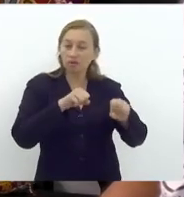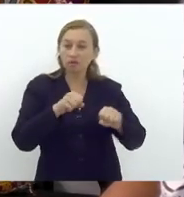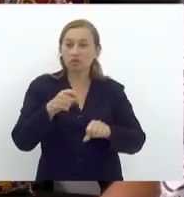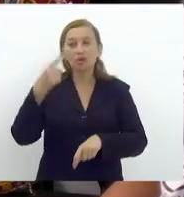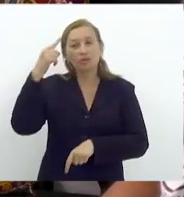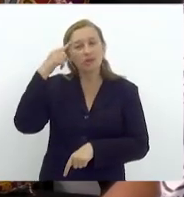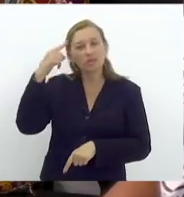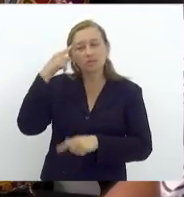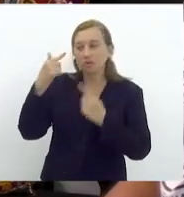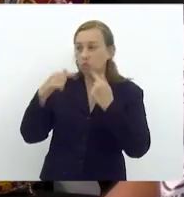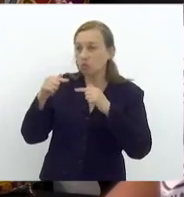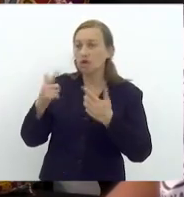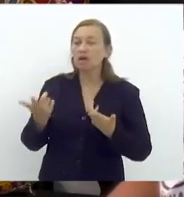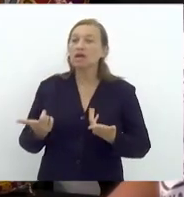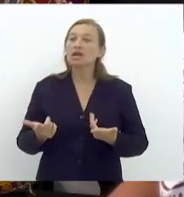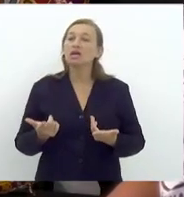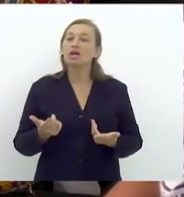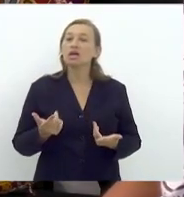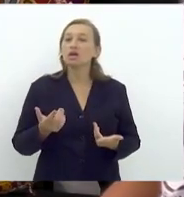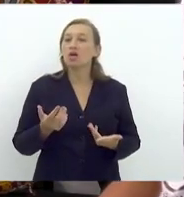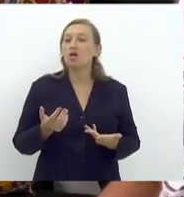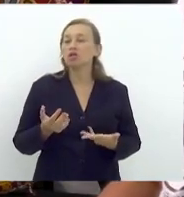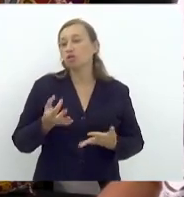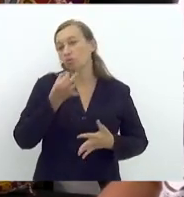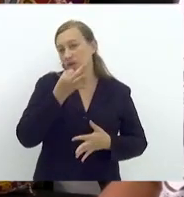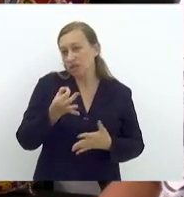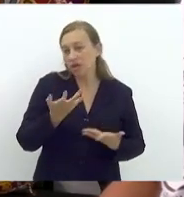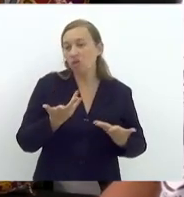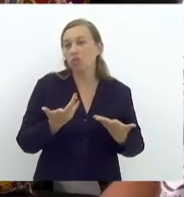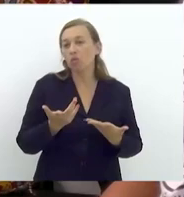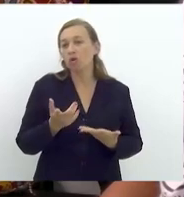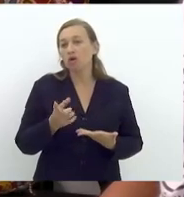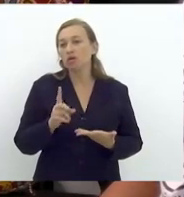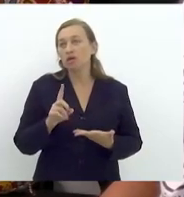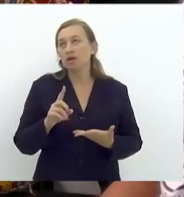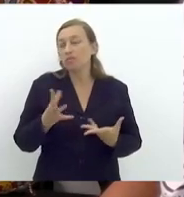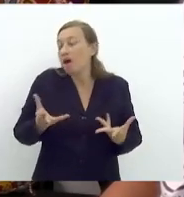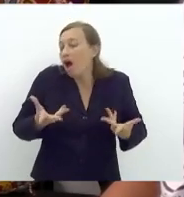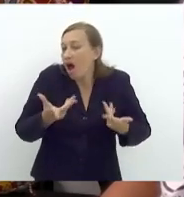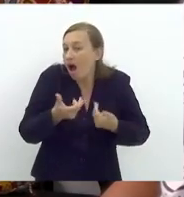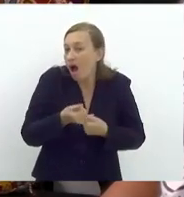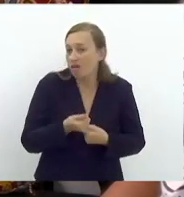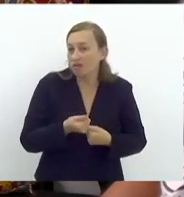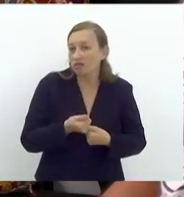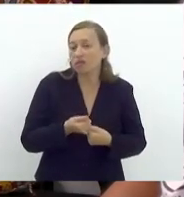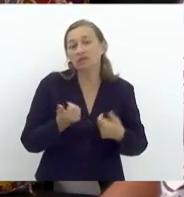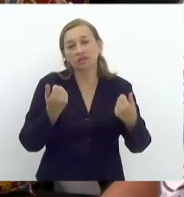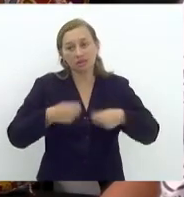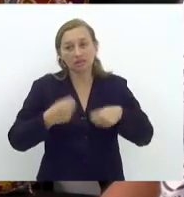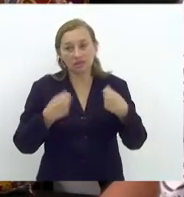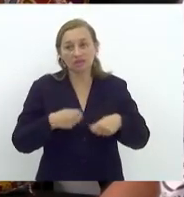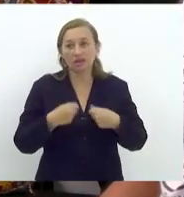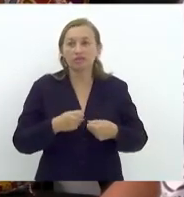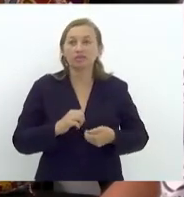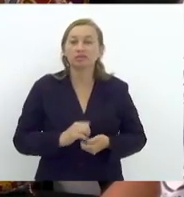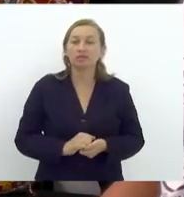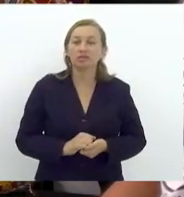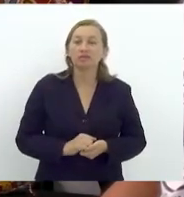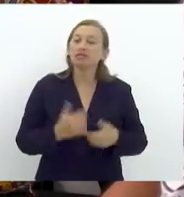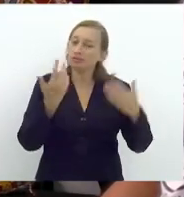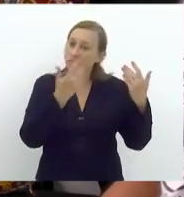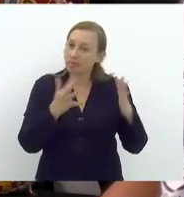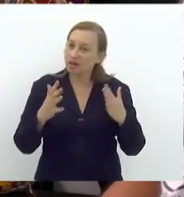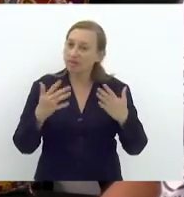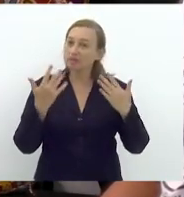crítico e é não só é incrível como necessário absolutamente necessário Então